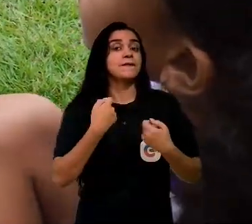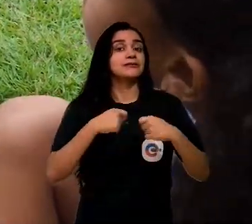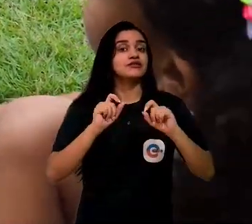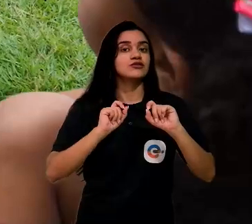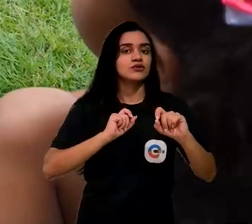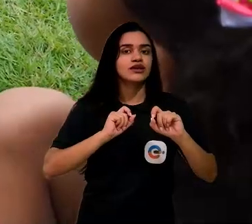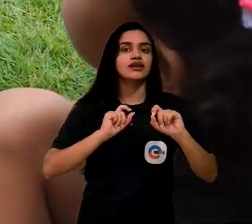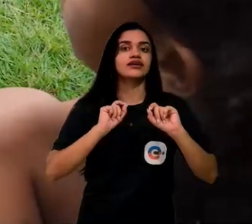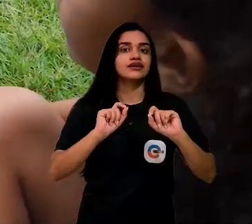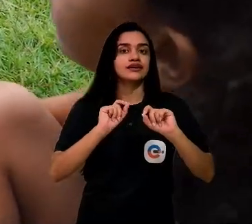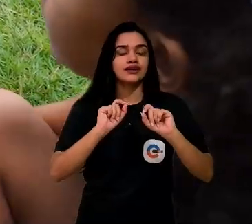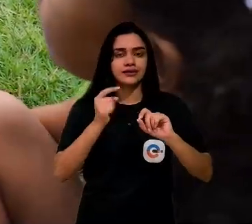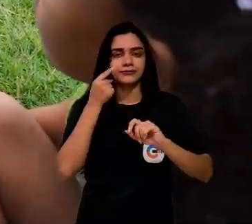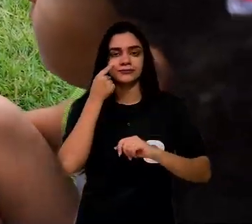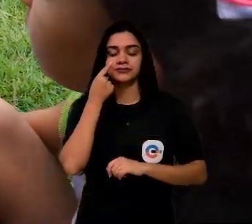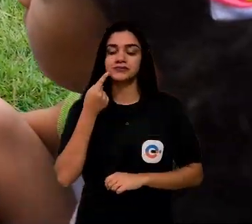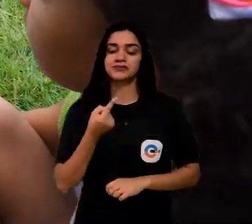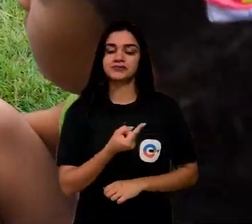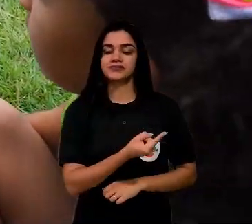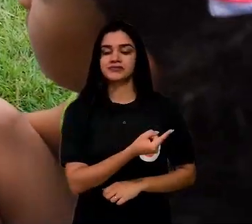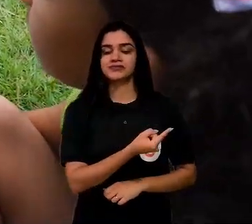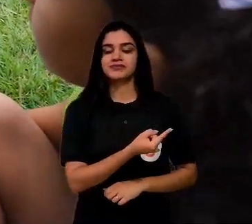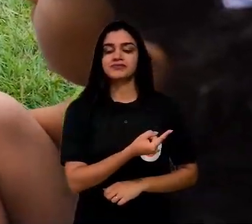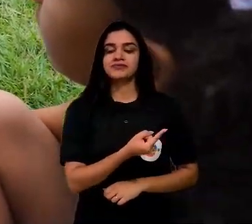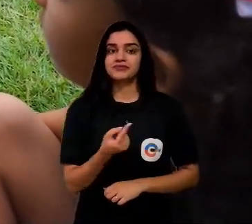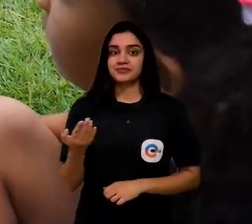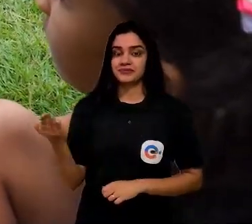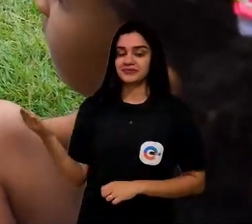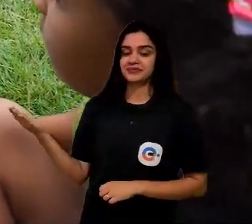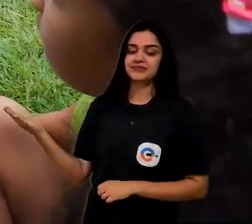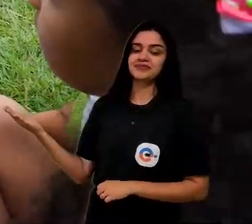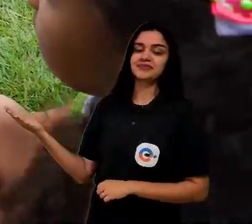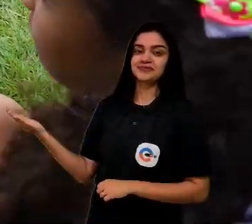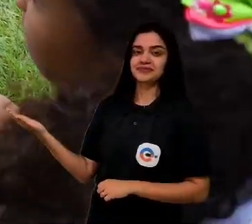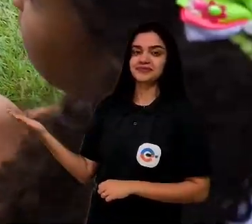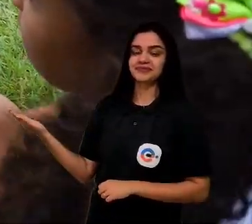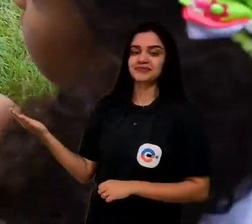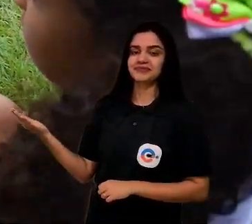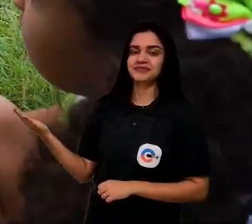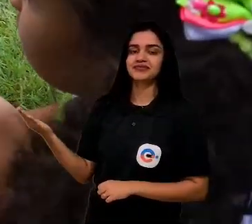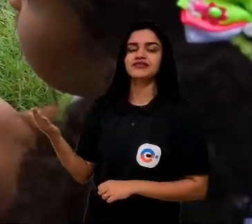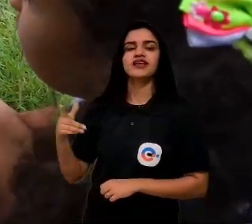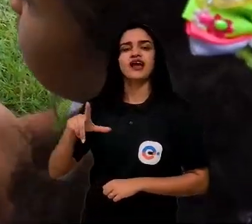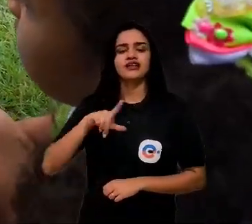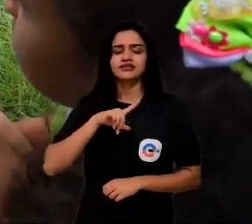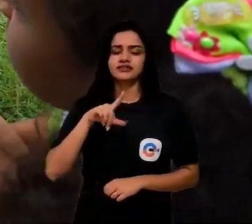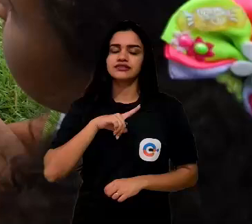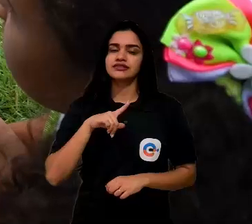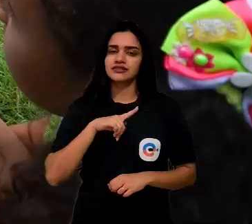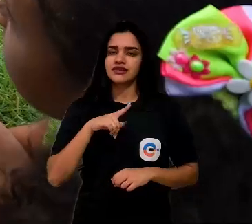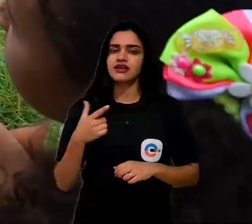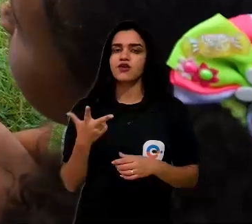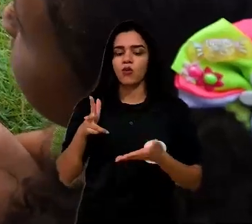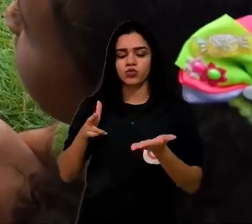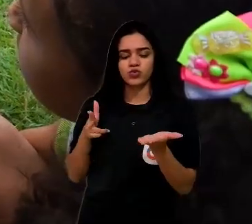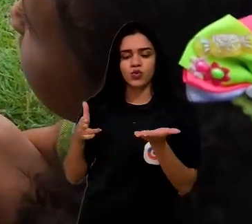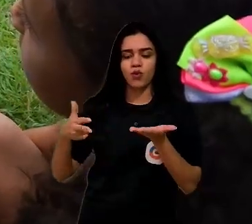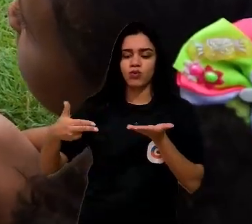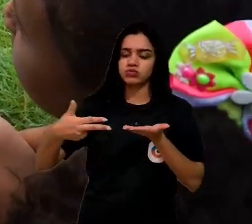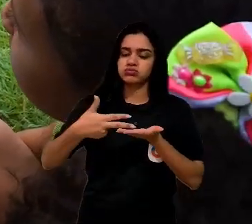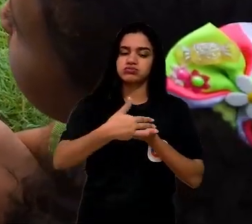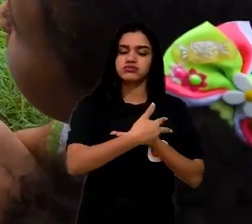o paraquedas, ó, para ele voar. Então aqui eu já cortei de algumas sacolas um pedaço de plástico assim, ó.